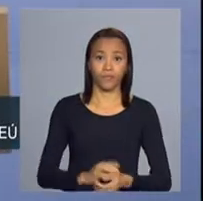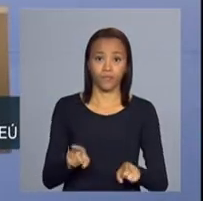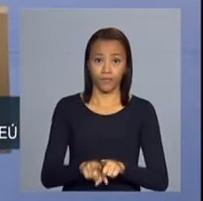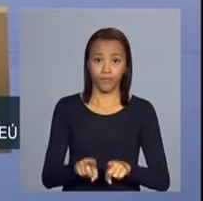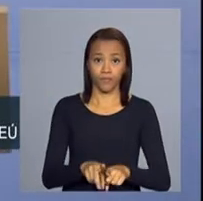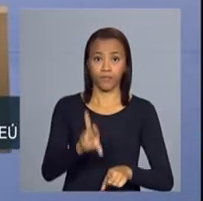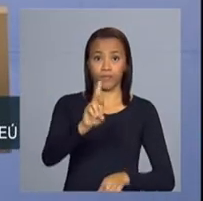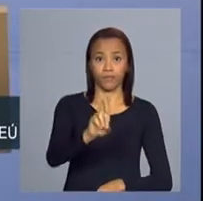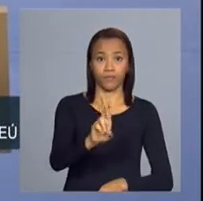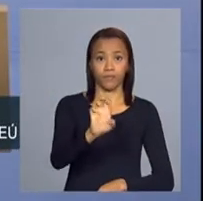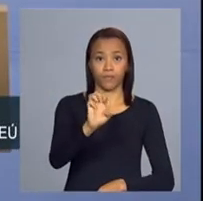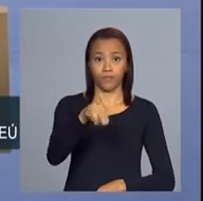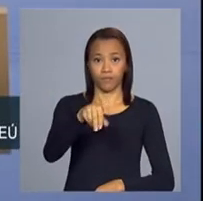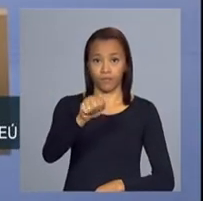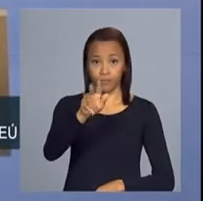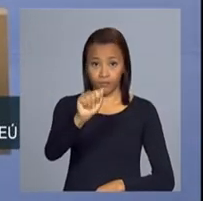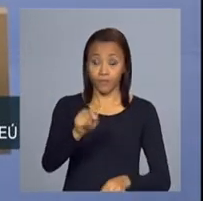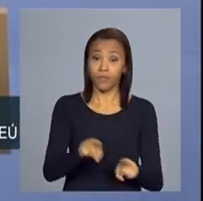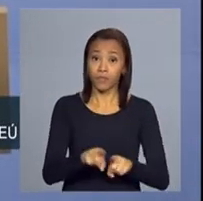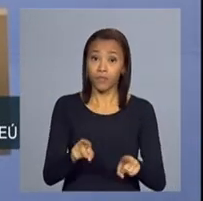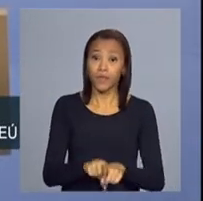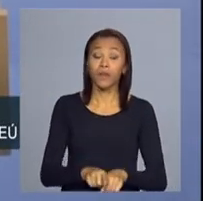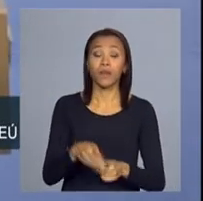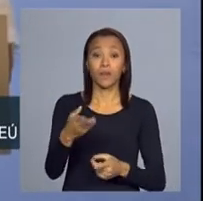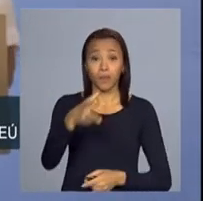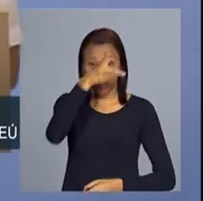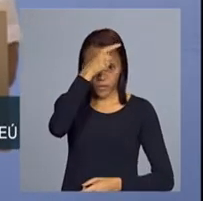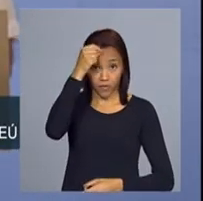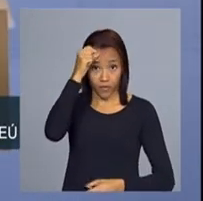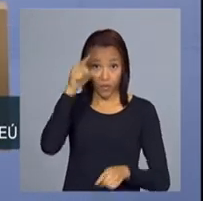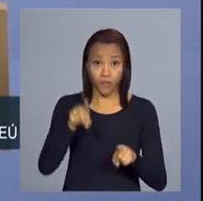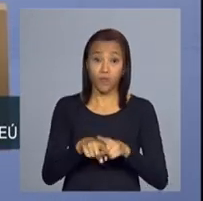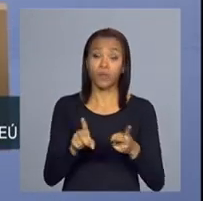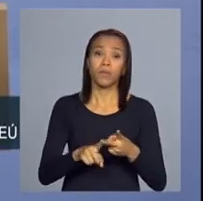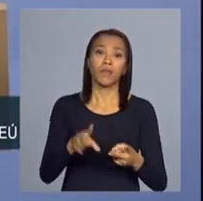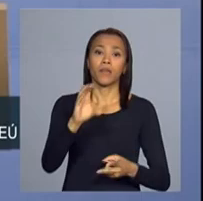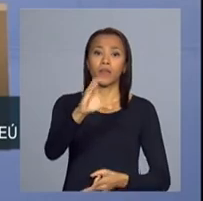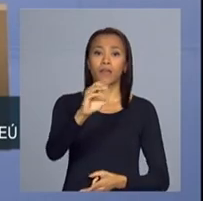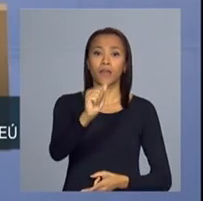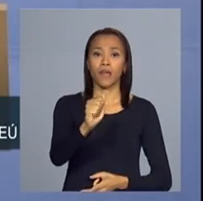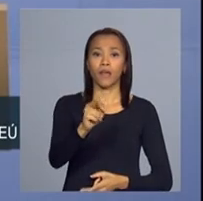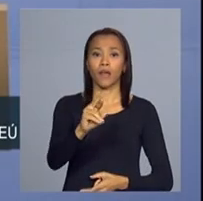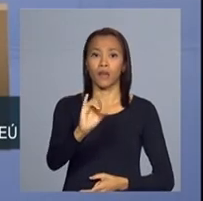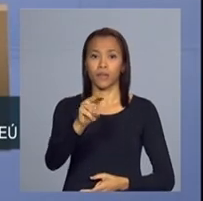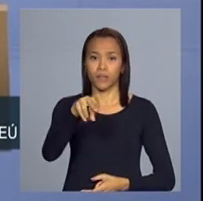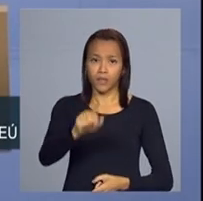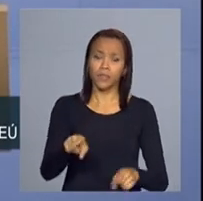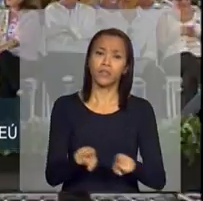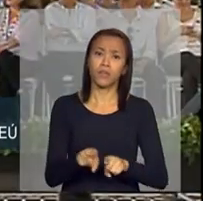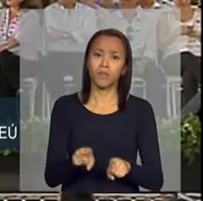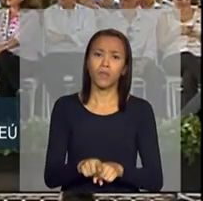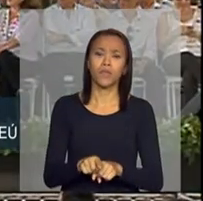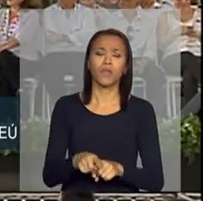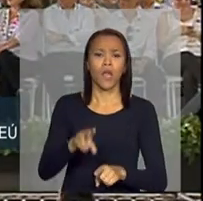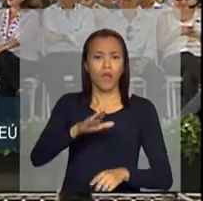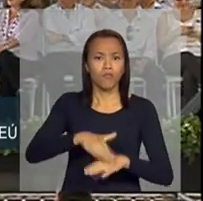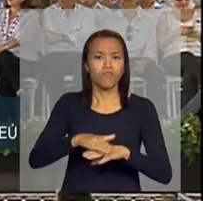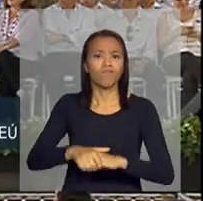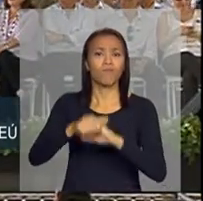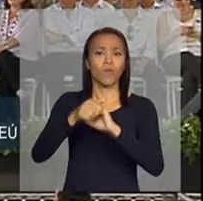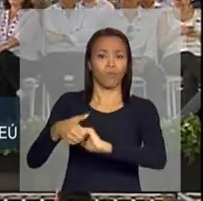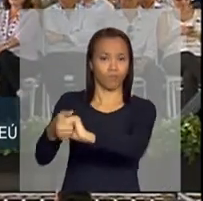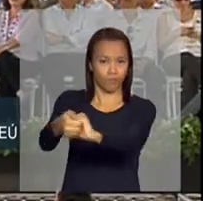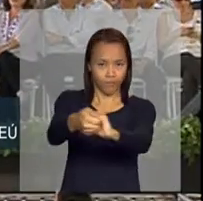Renata, meu prezado prefeito Luciano Duque, Karina, em nome de quem cumprimento o generoso povo de